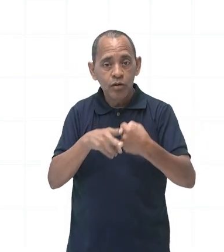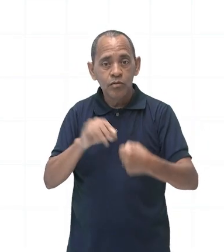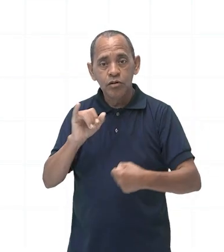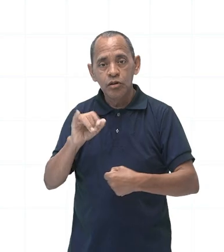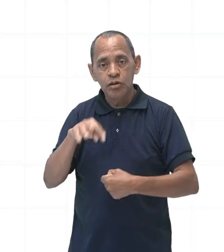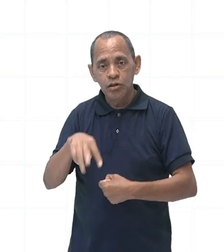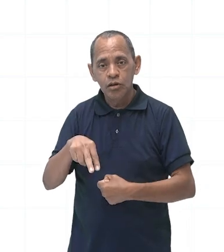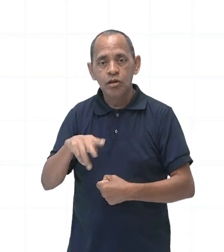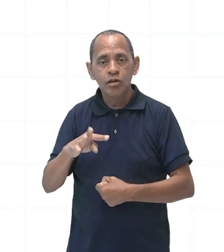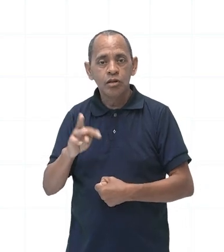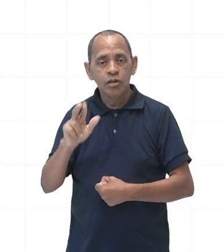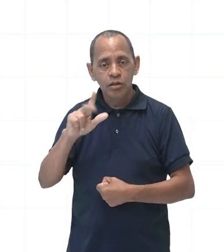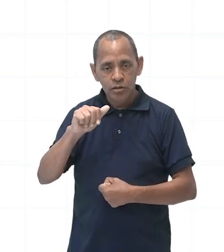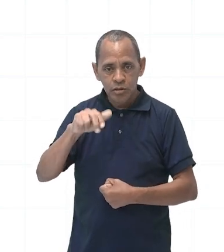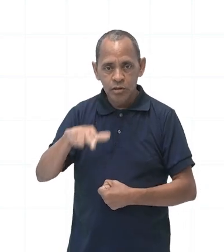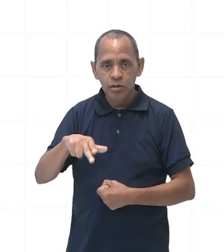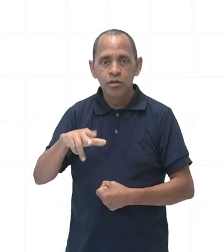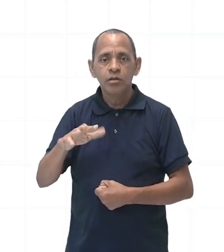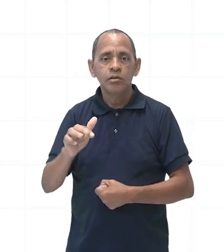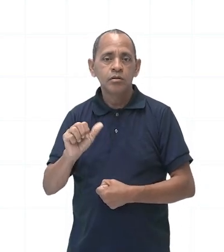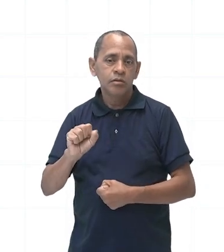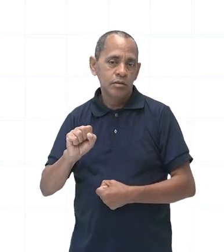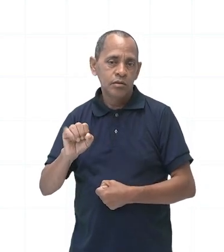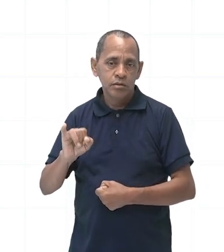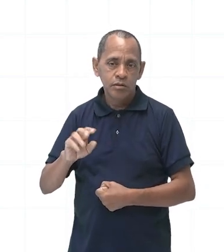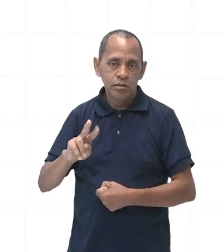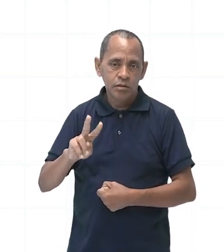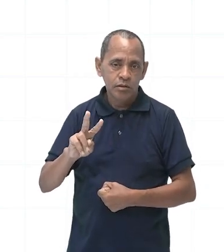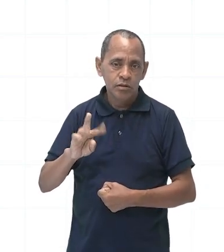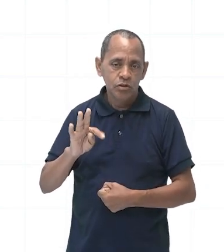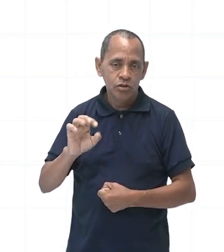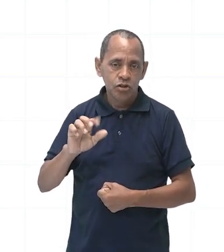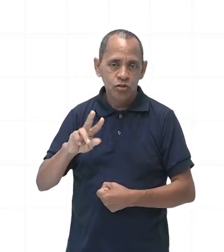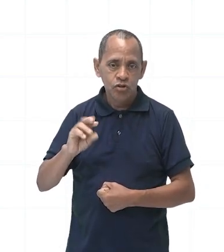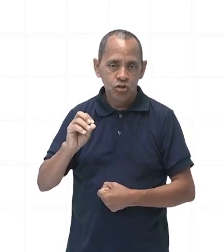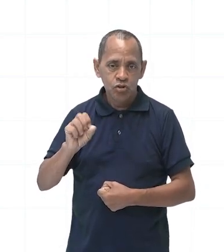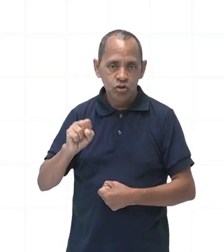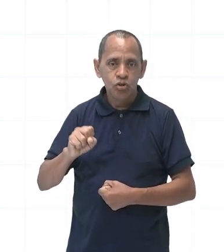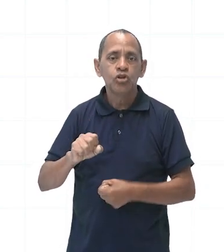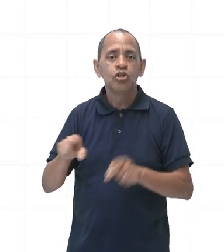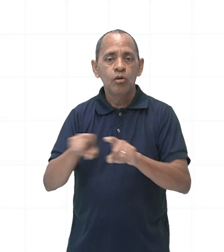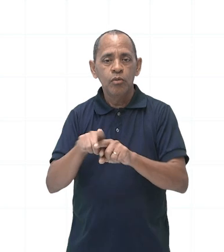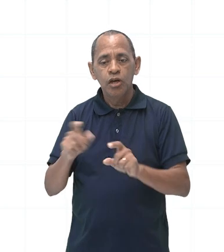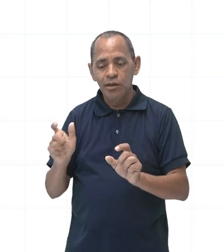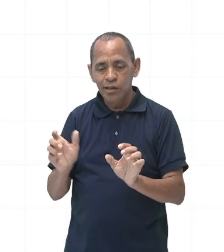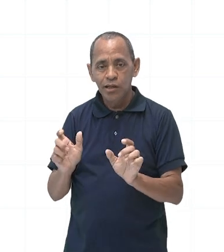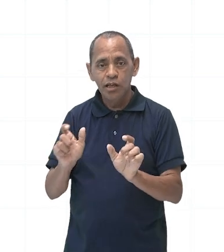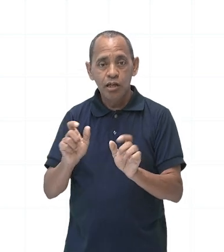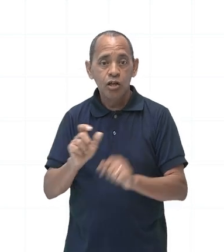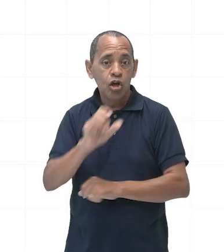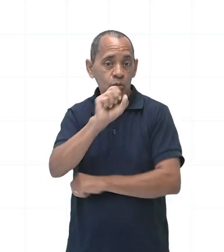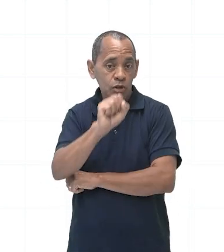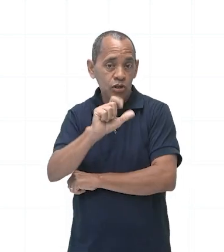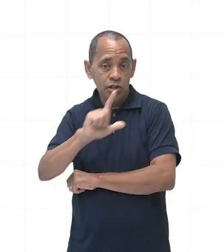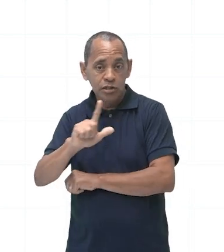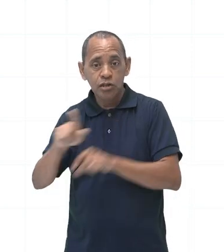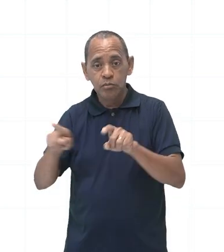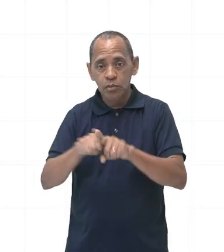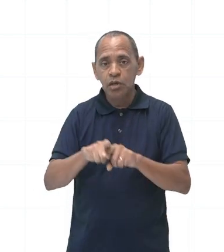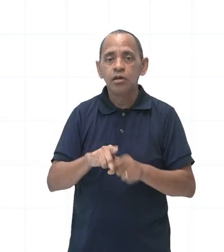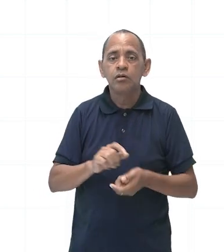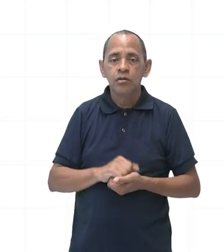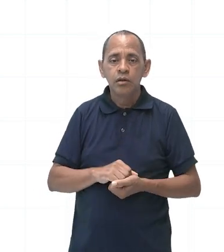nós mostramos para vocês que temos verbos intransitivos, verbos de ligação, mas temos verbos transitivos, correto? E esses